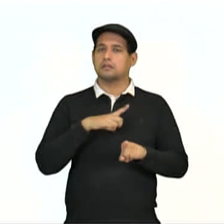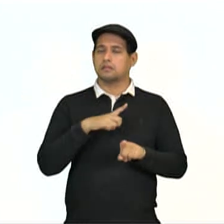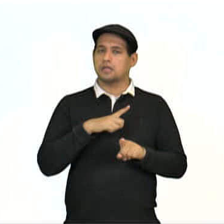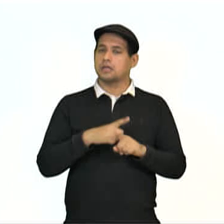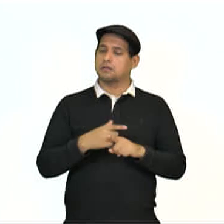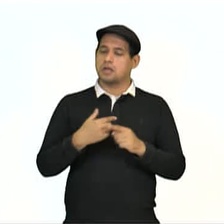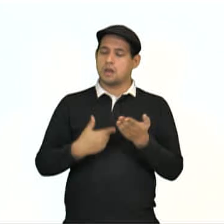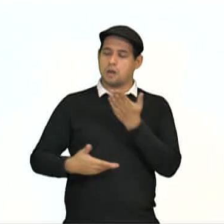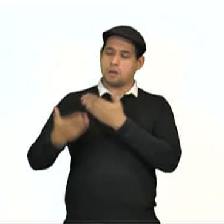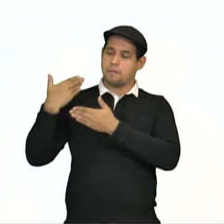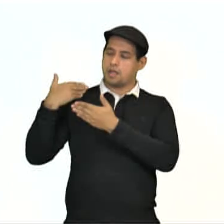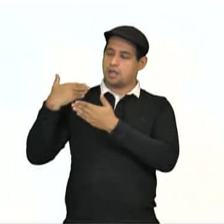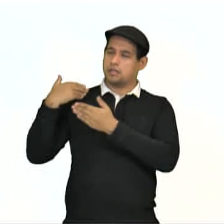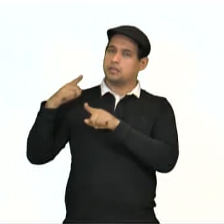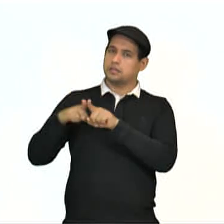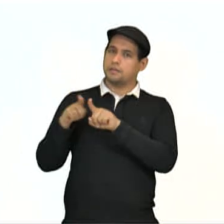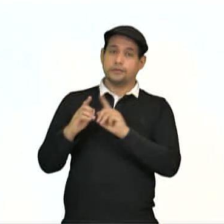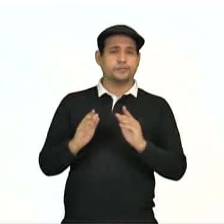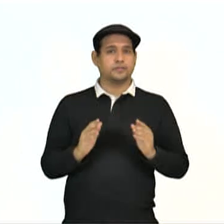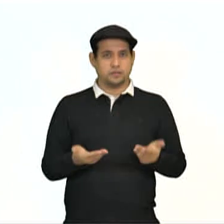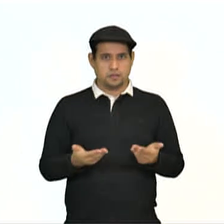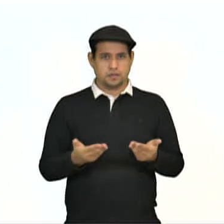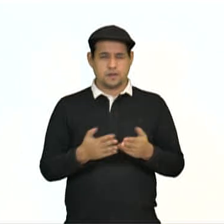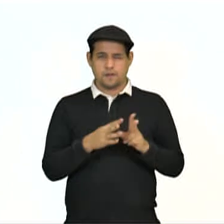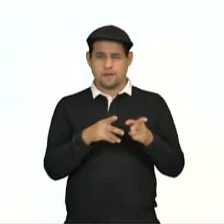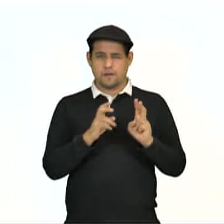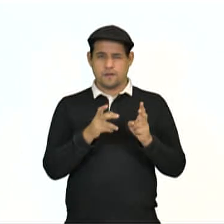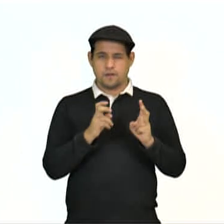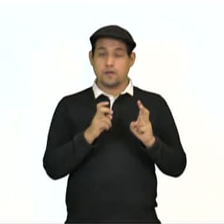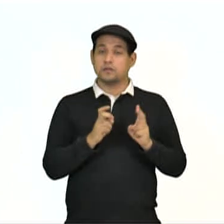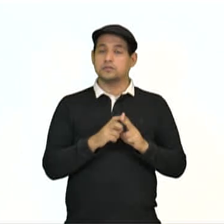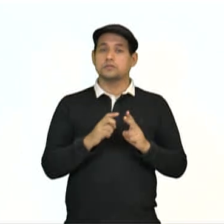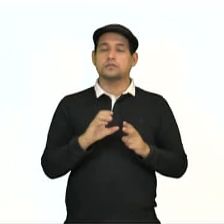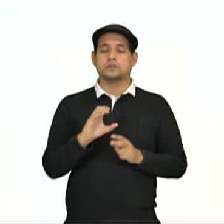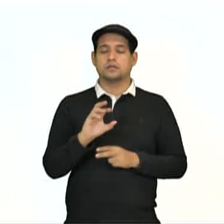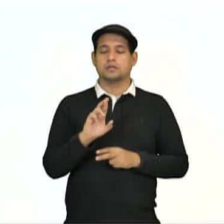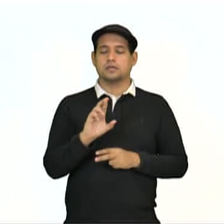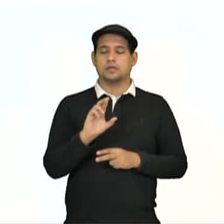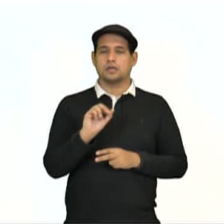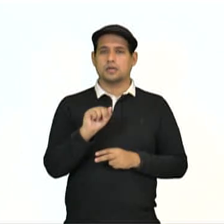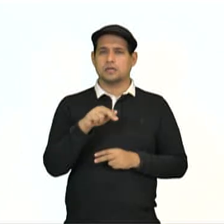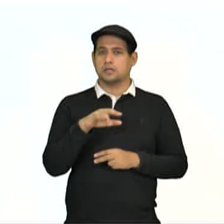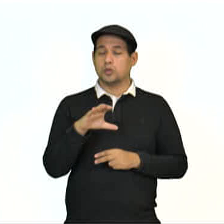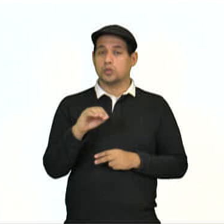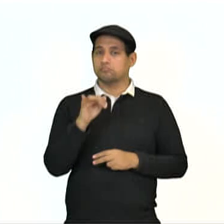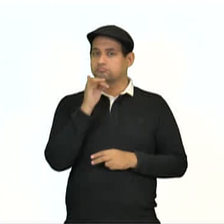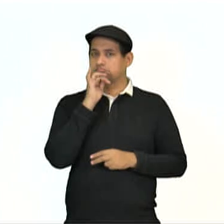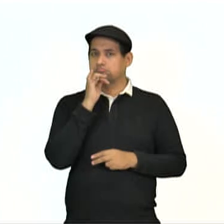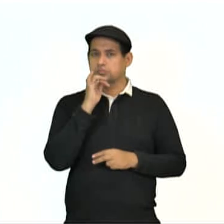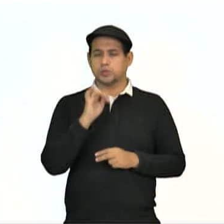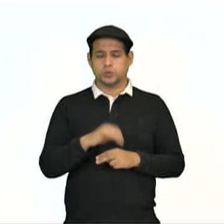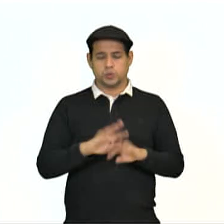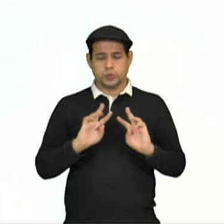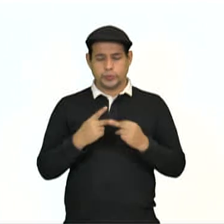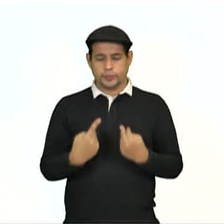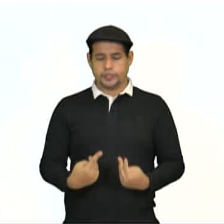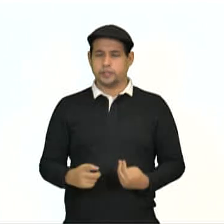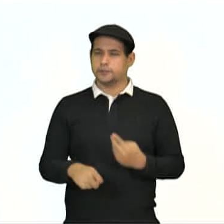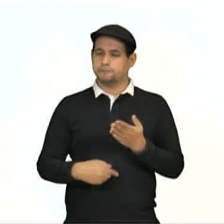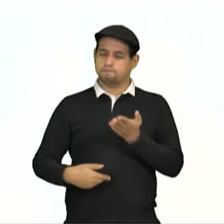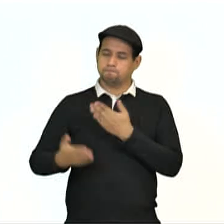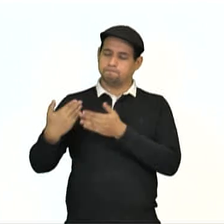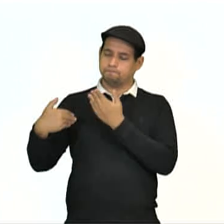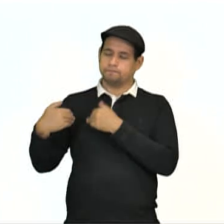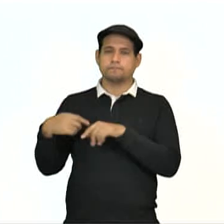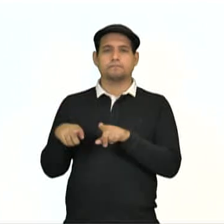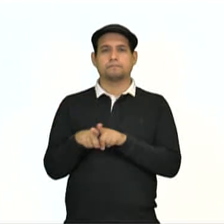do passado e os seres atuais. Dá uma olhada aqui nos crânios, então, de humanos, dos nossos